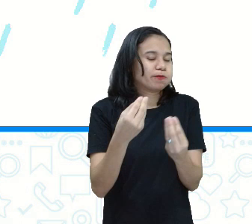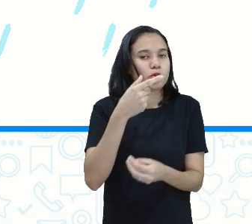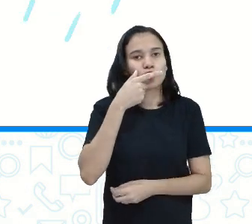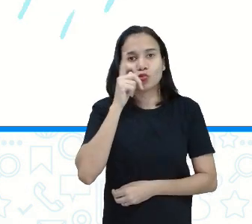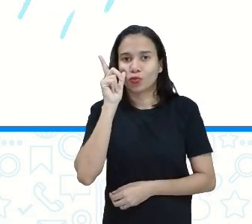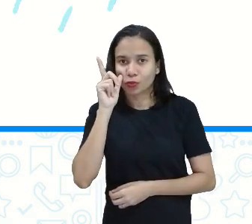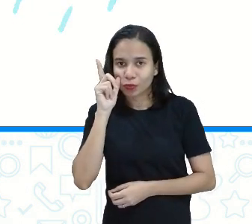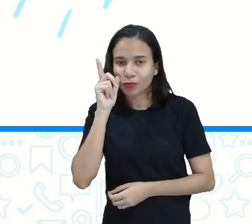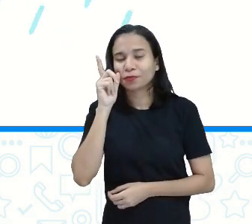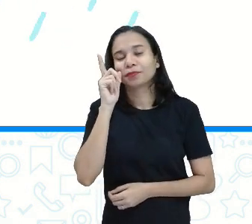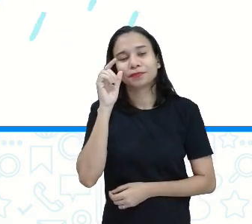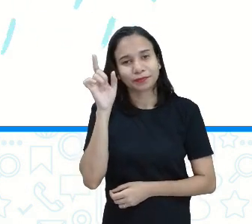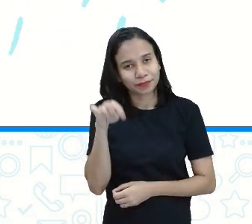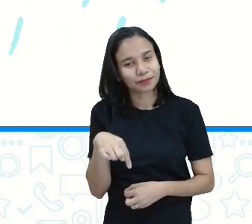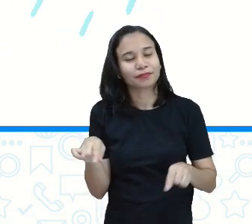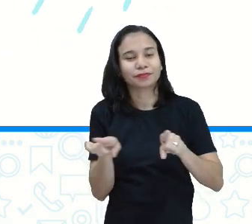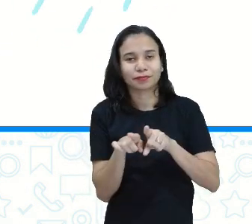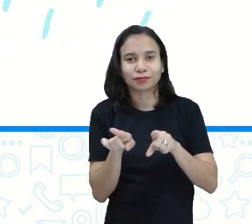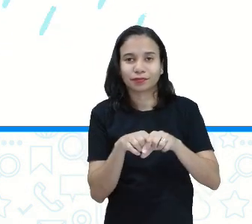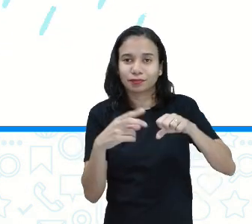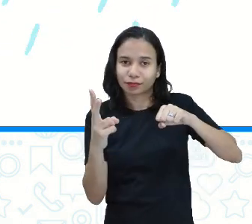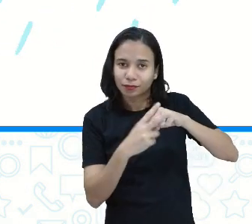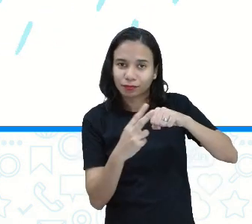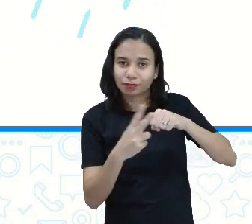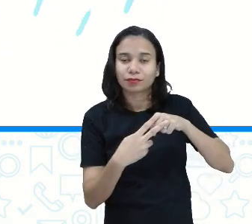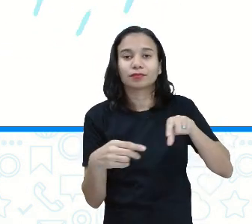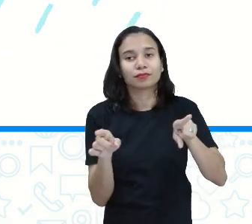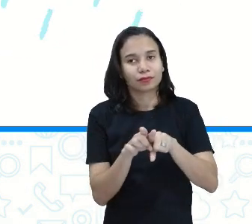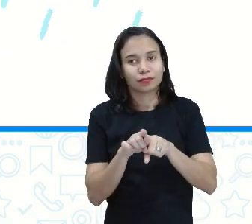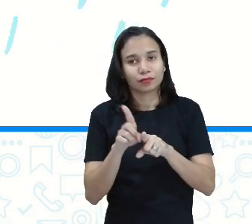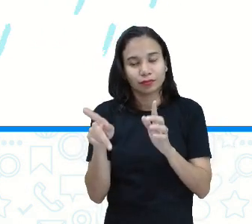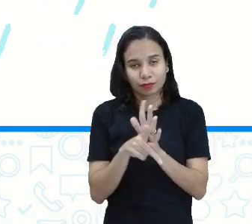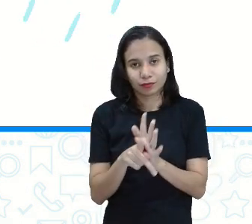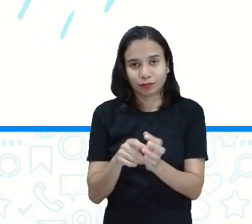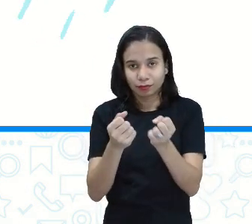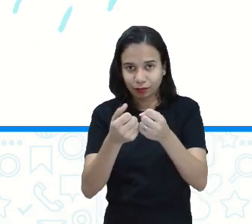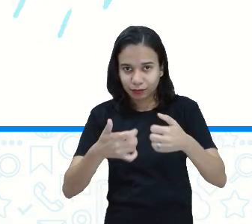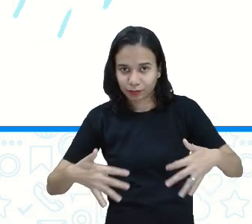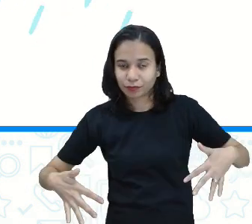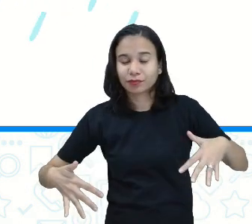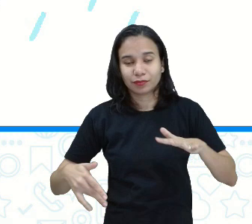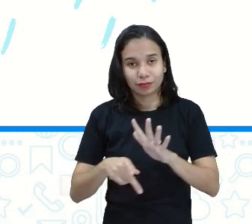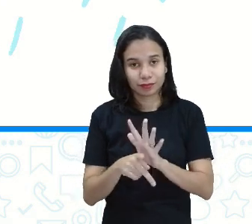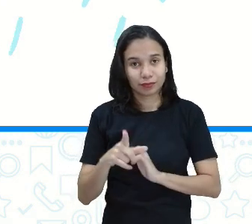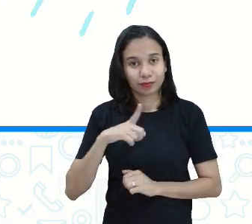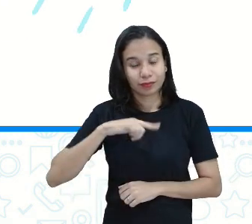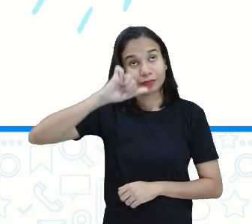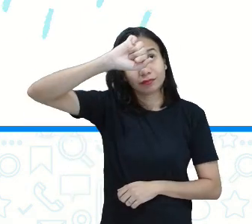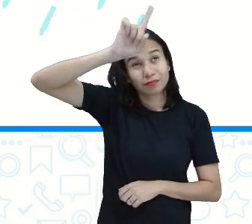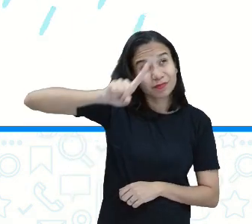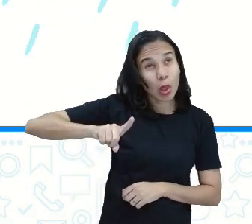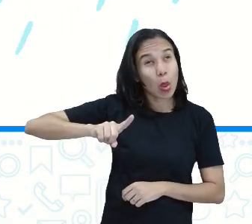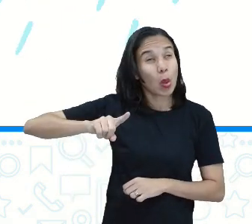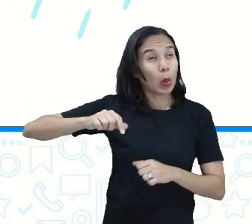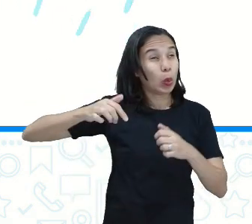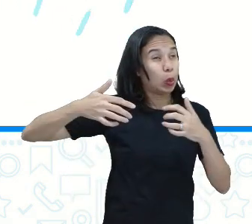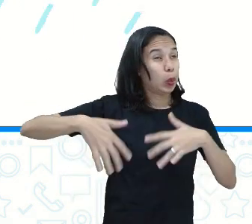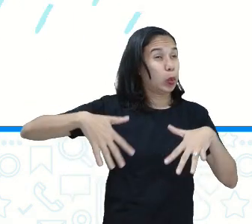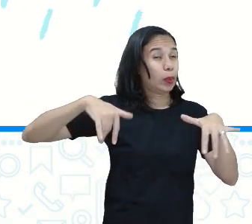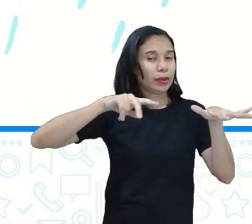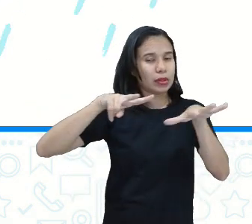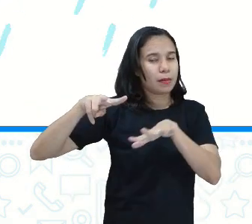ontem. Também era um verbo, porque nevar também é um fenômeno da natureza, não é? Trovejou muito